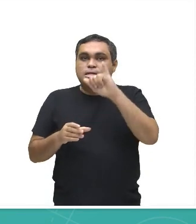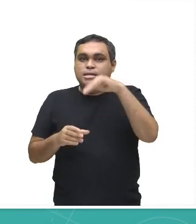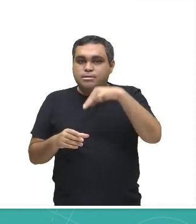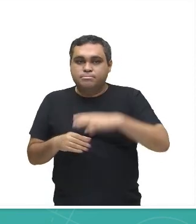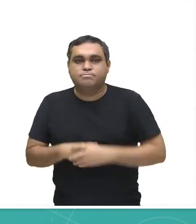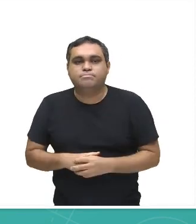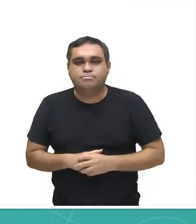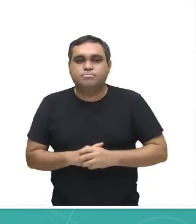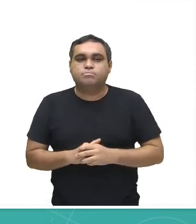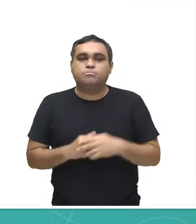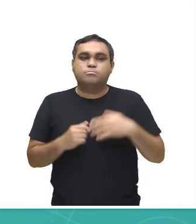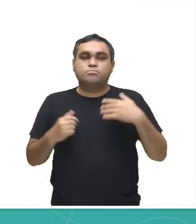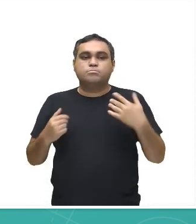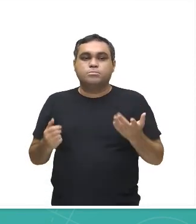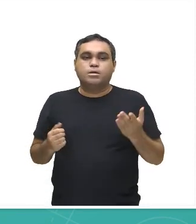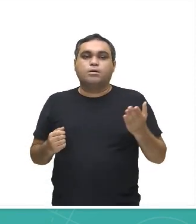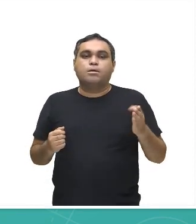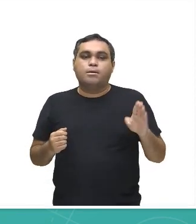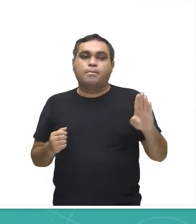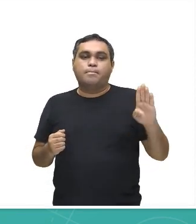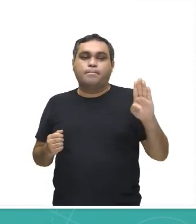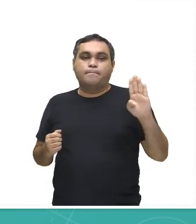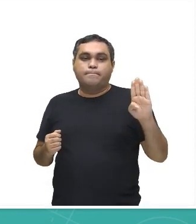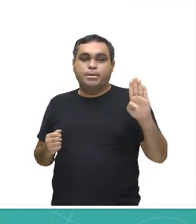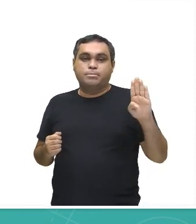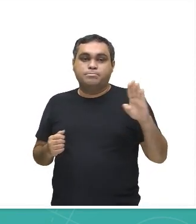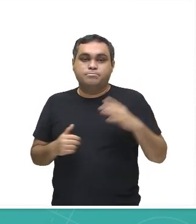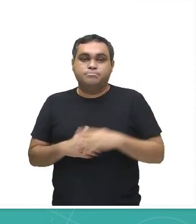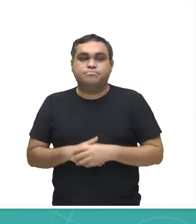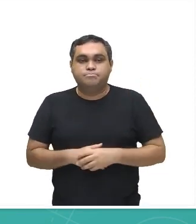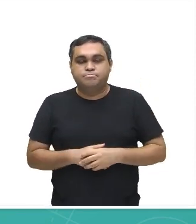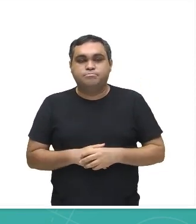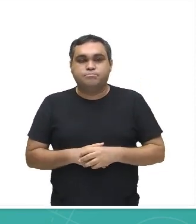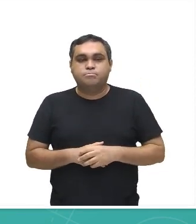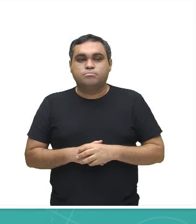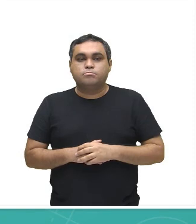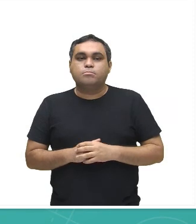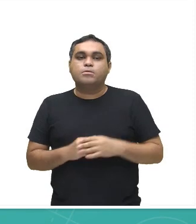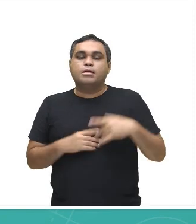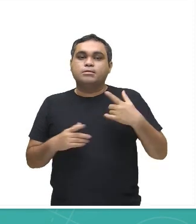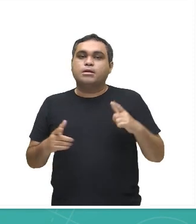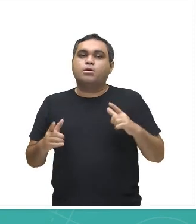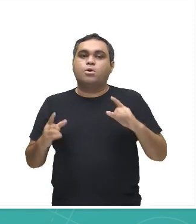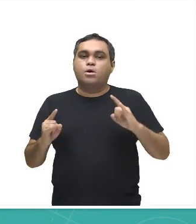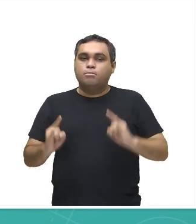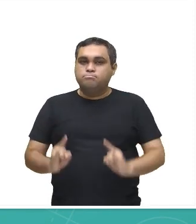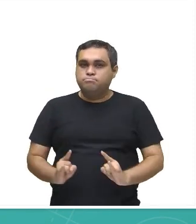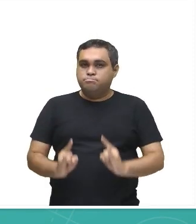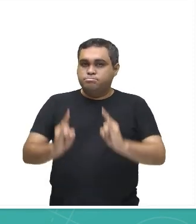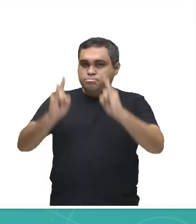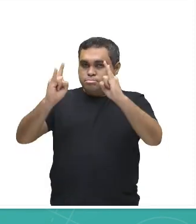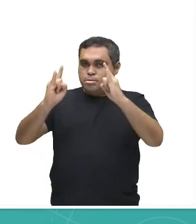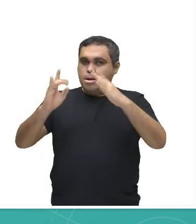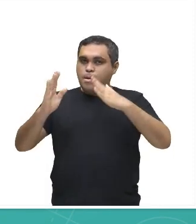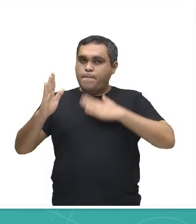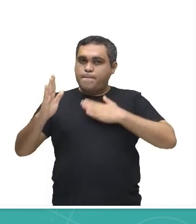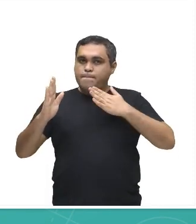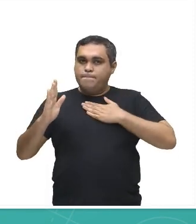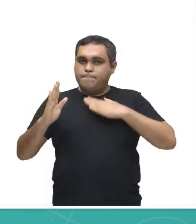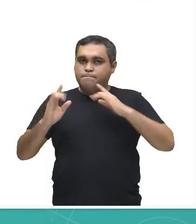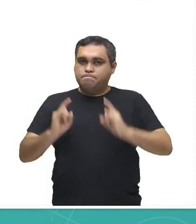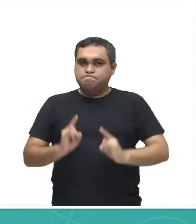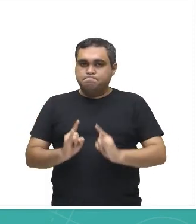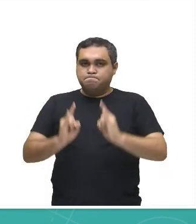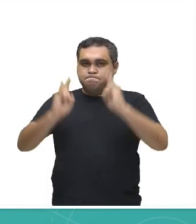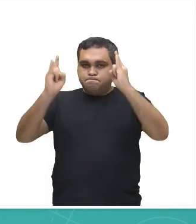on or at the 3rd floor. Vocês sabem que quando eu utilizo a palavra floor, que eu indico os andares, eu sempre utilizarei a